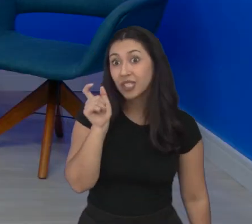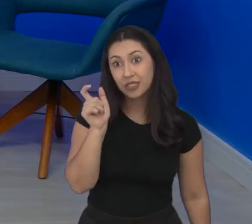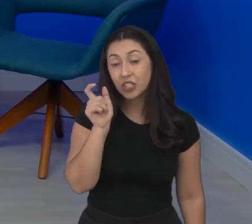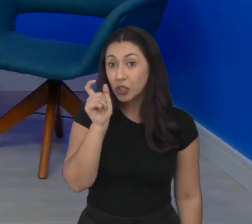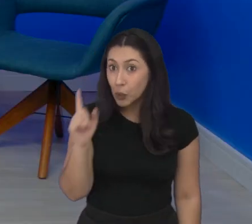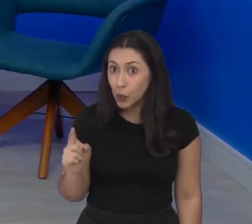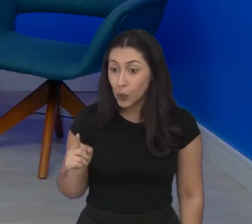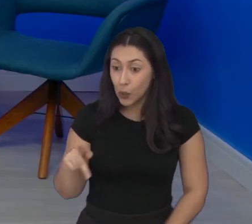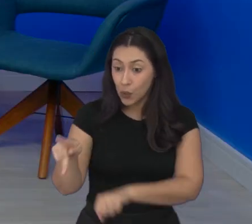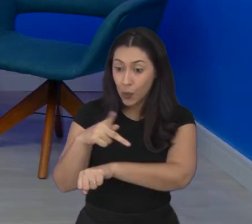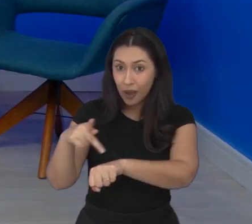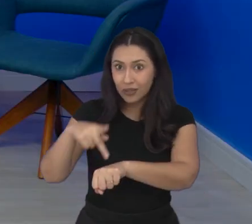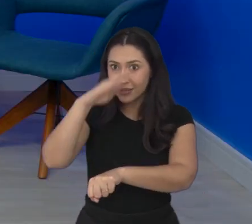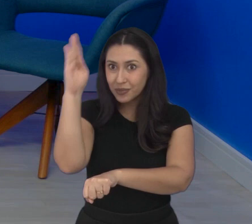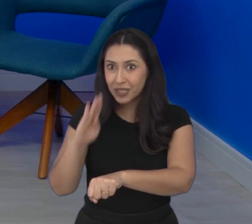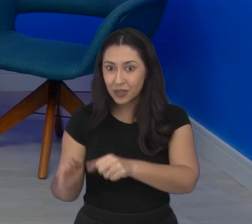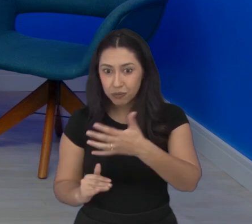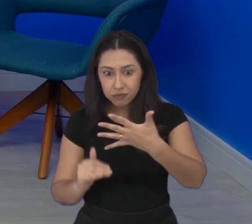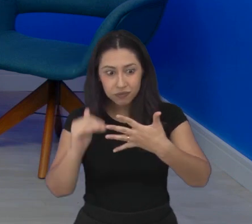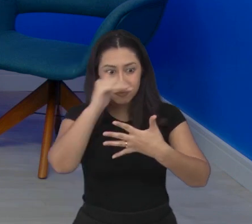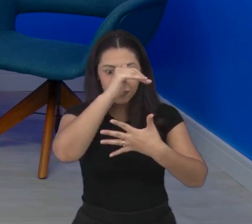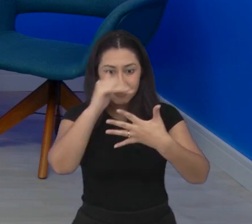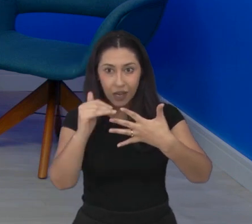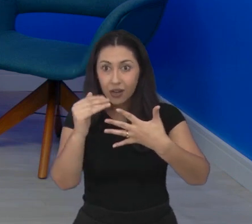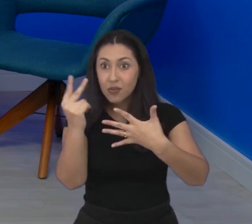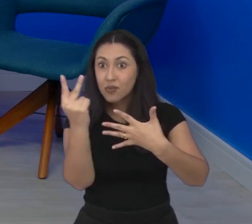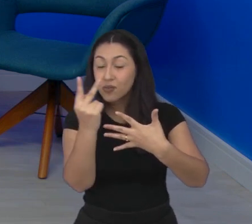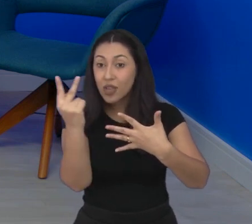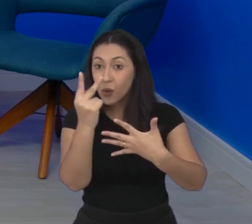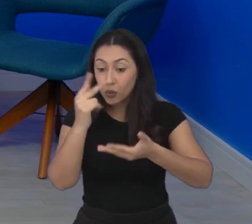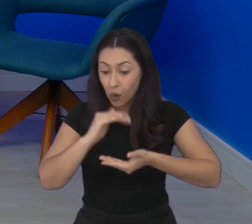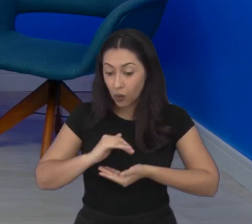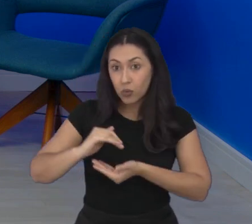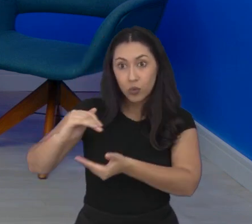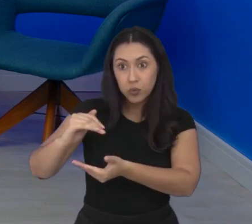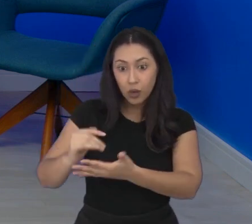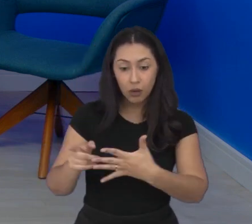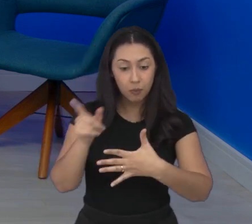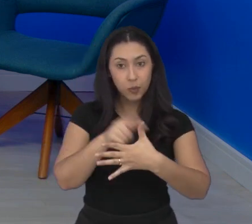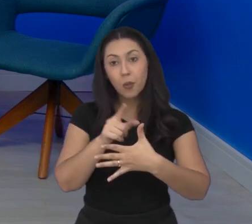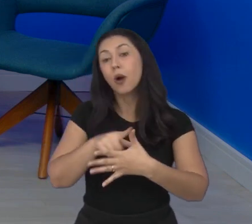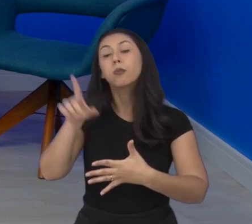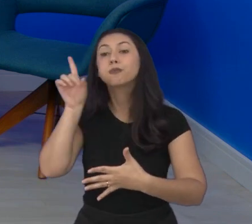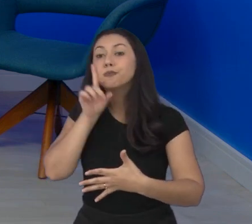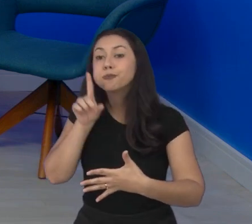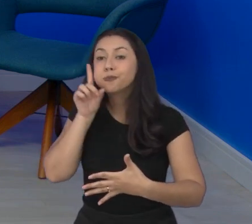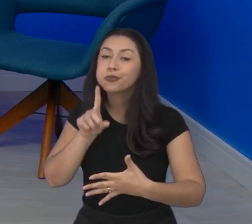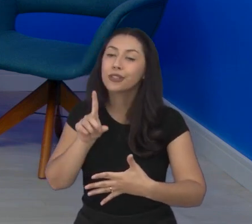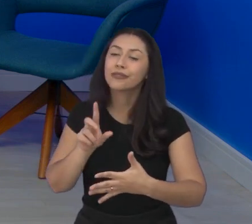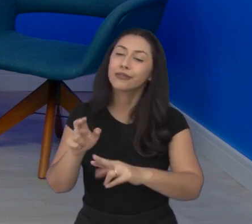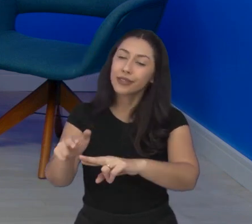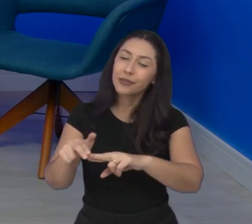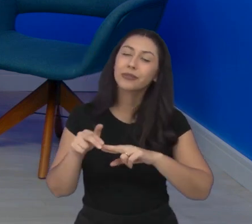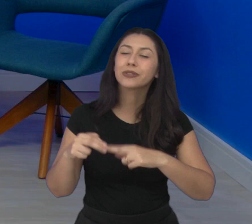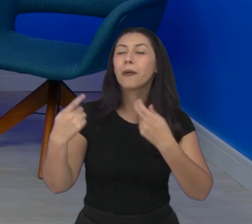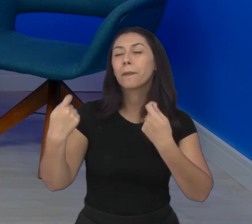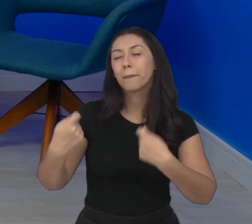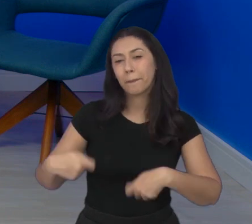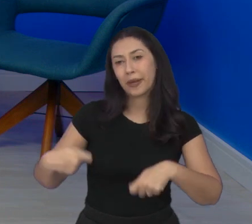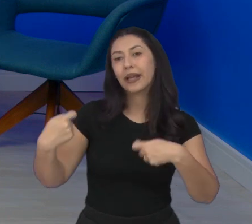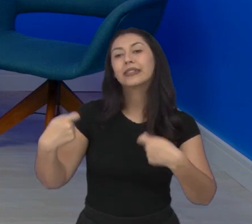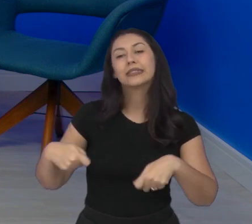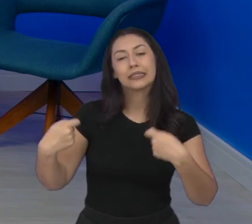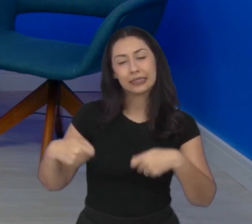que interessante, Marcos, nós somos o segundo país no mundo em doação de órgãos, só atrás dos Estados Unidos. E é claro que por